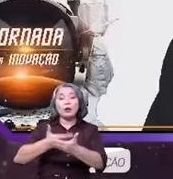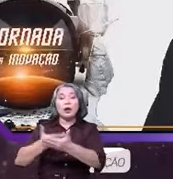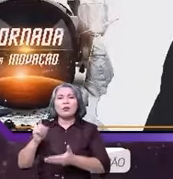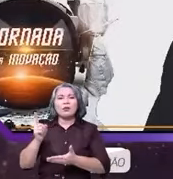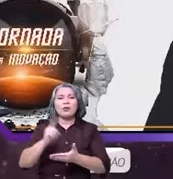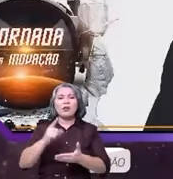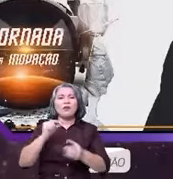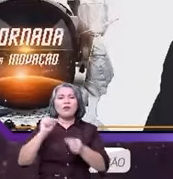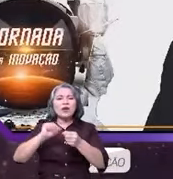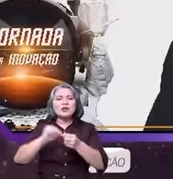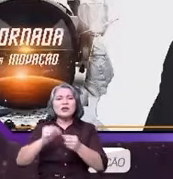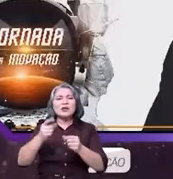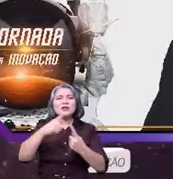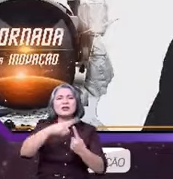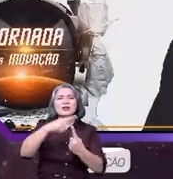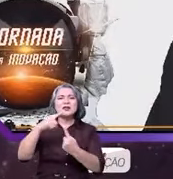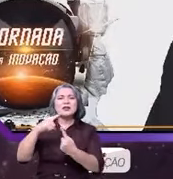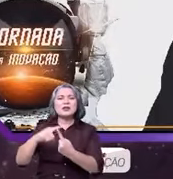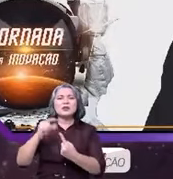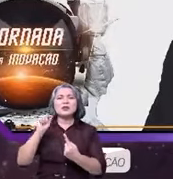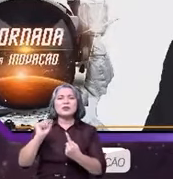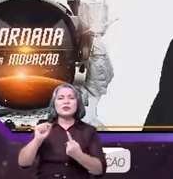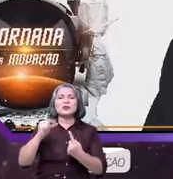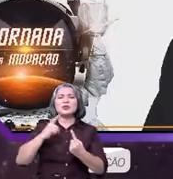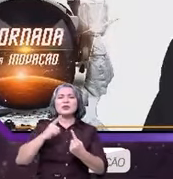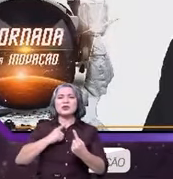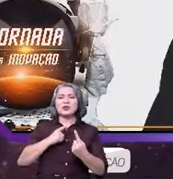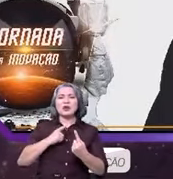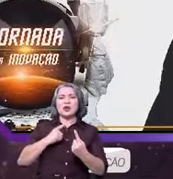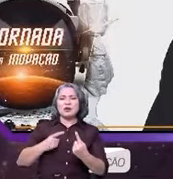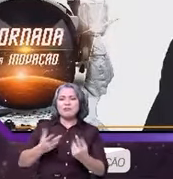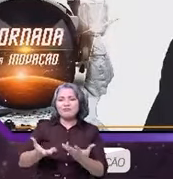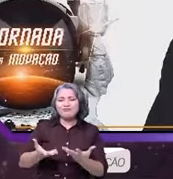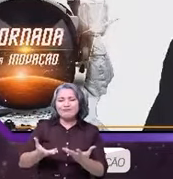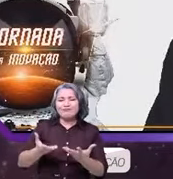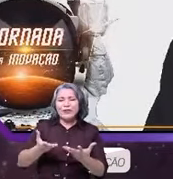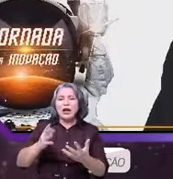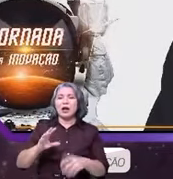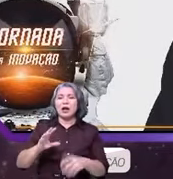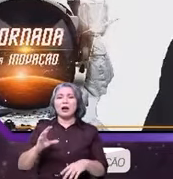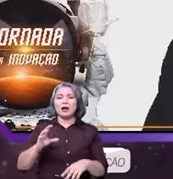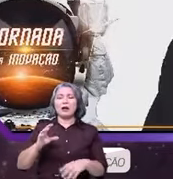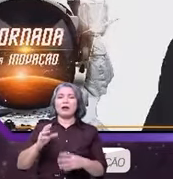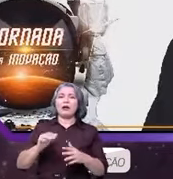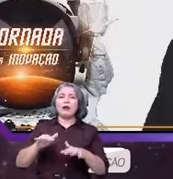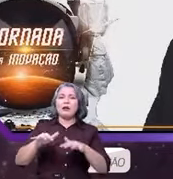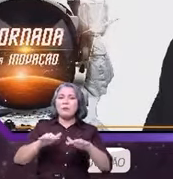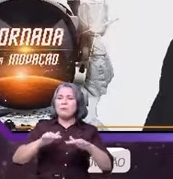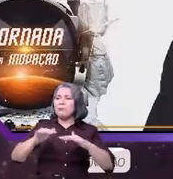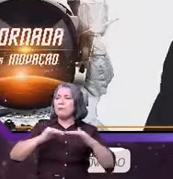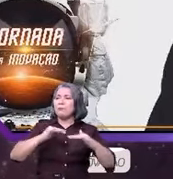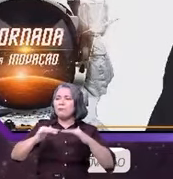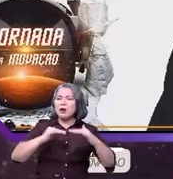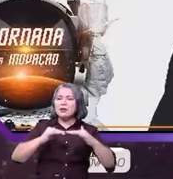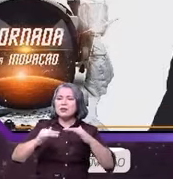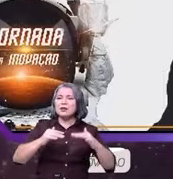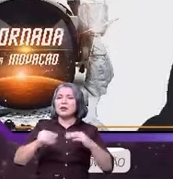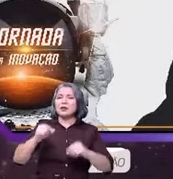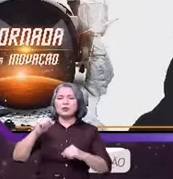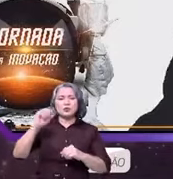aplicação desse tipo de abordagem em instituições públicas brasileiras, principalmente, mormente, no Poder Judiciário